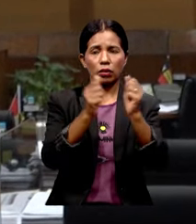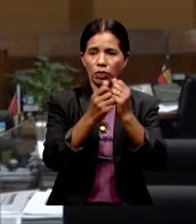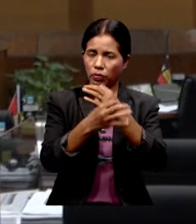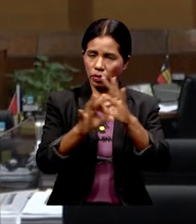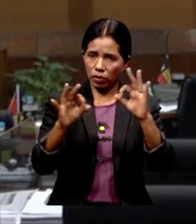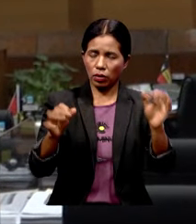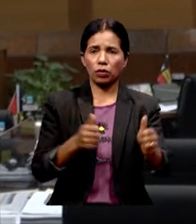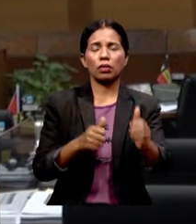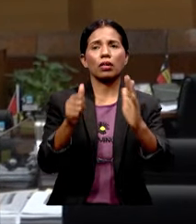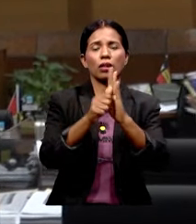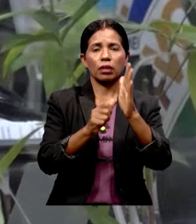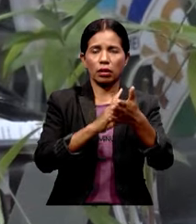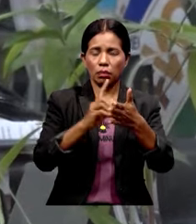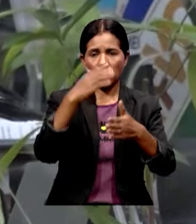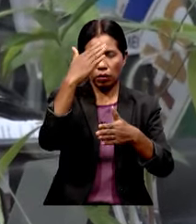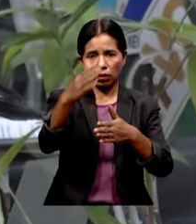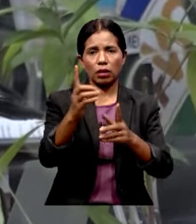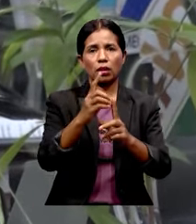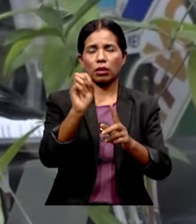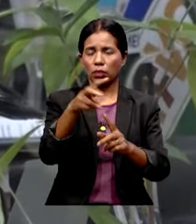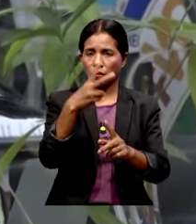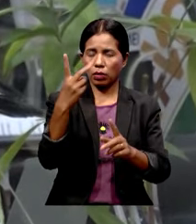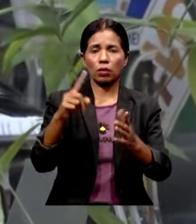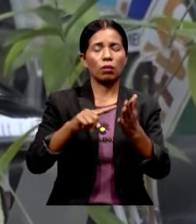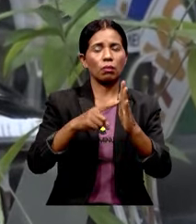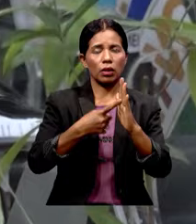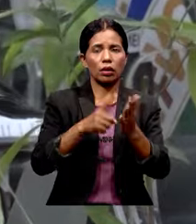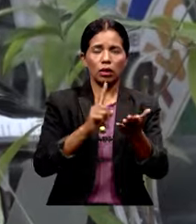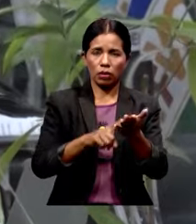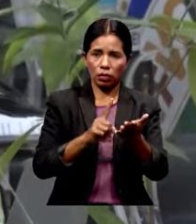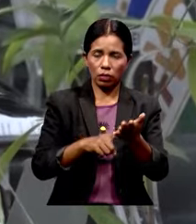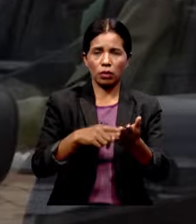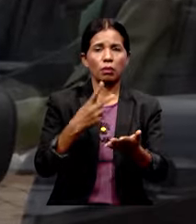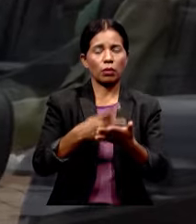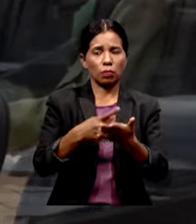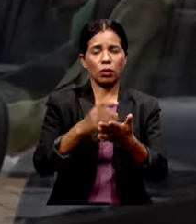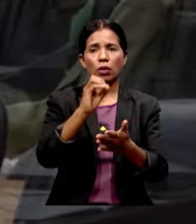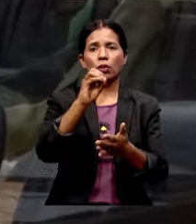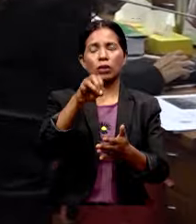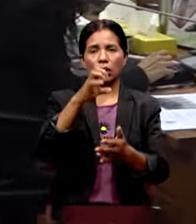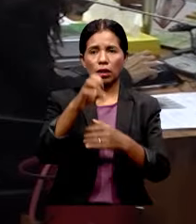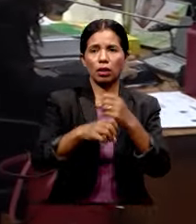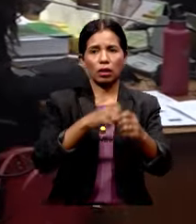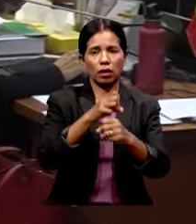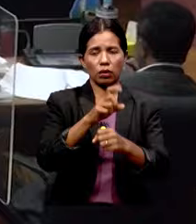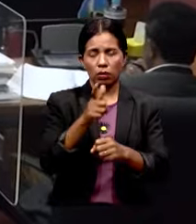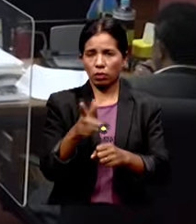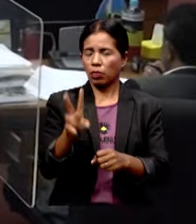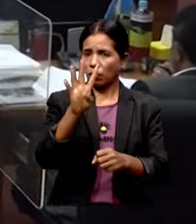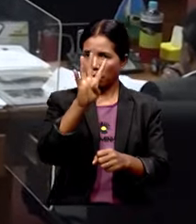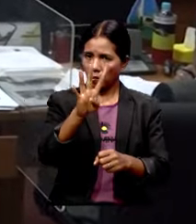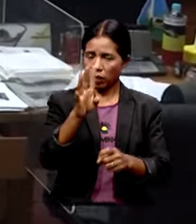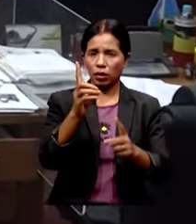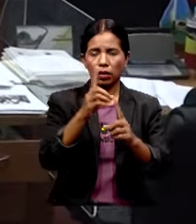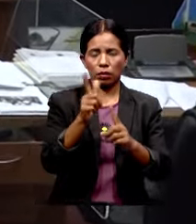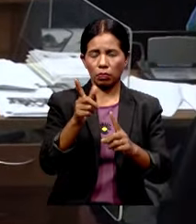no pira agenda e a semana oin, lorong san resim rua, se ha o discuti generalidade proposta orçamento geral do Estado, tina ri ron resing hat nune ia lorong